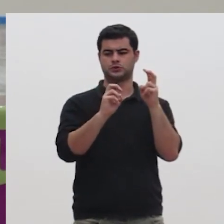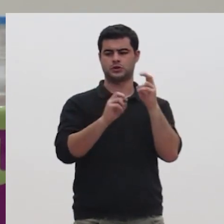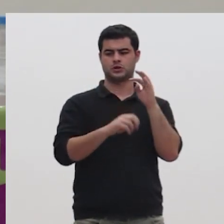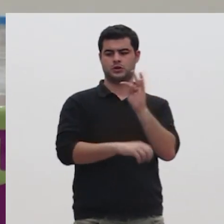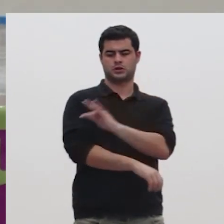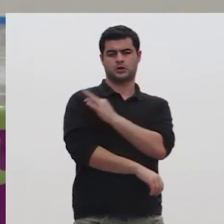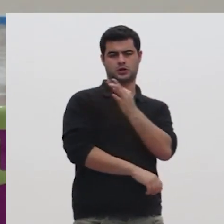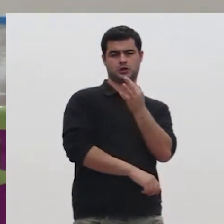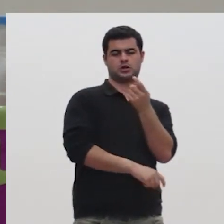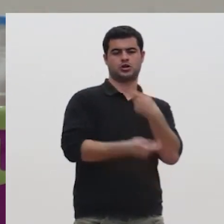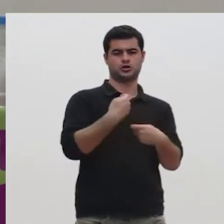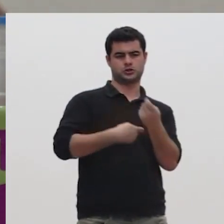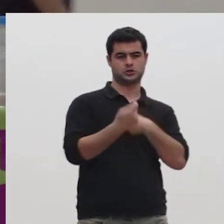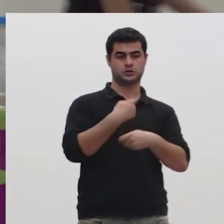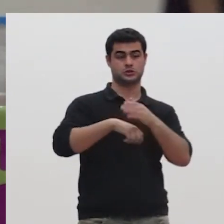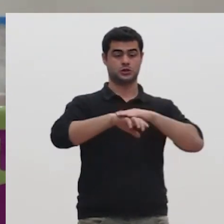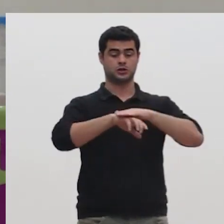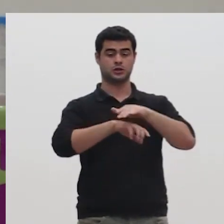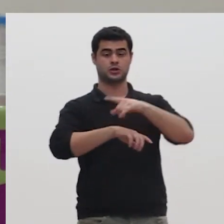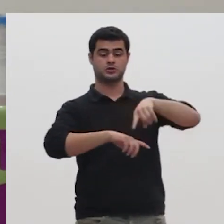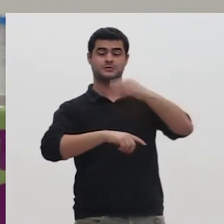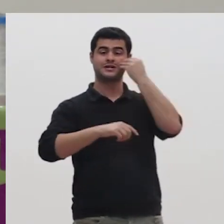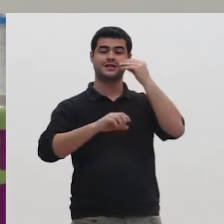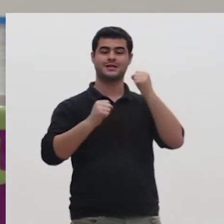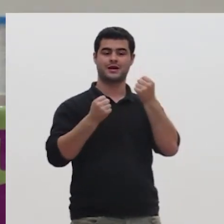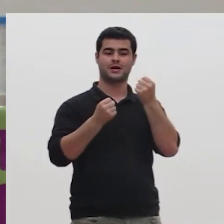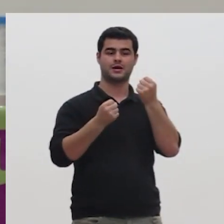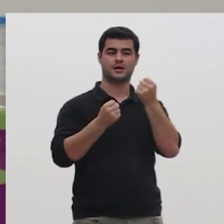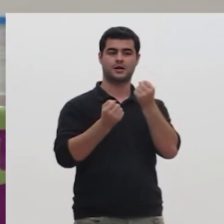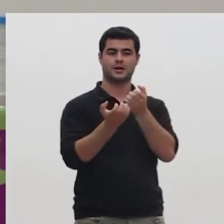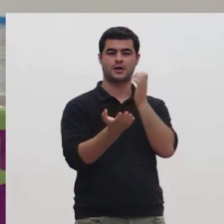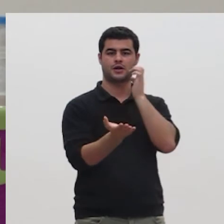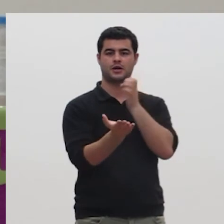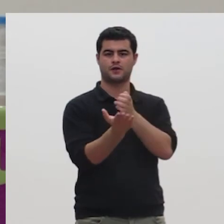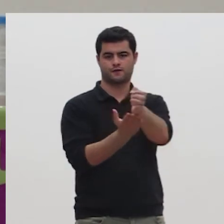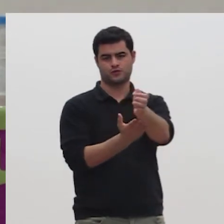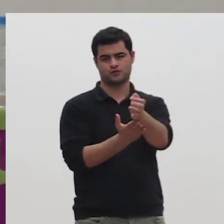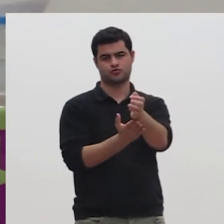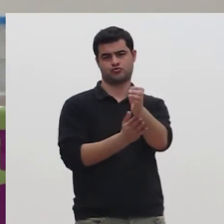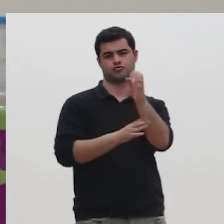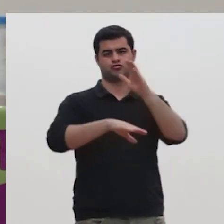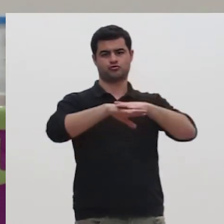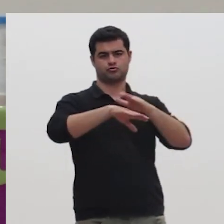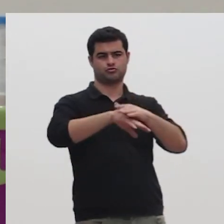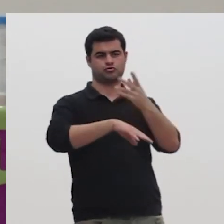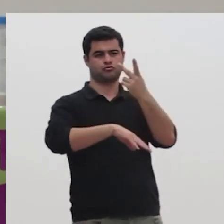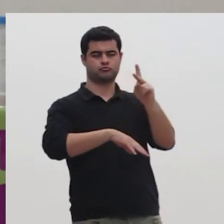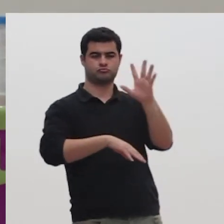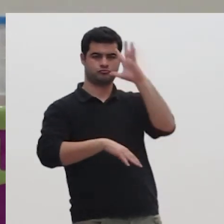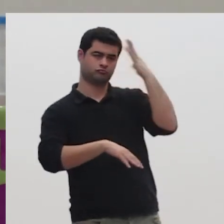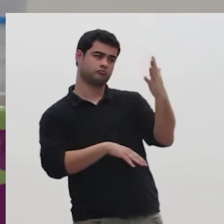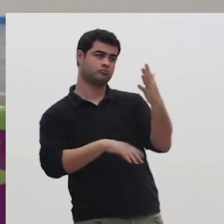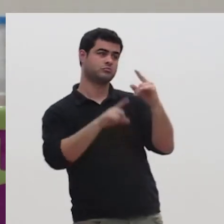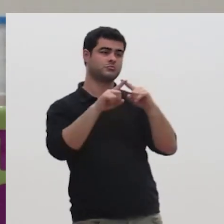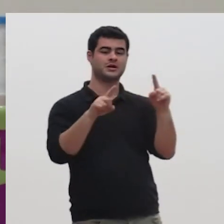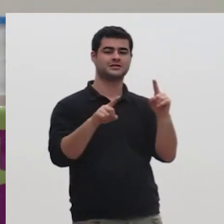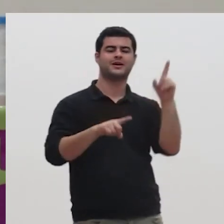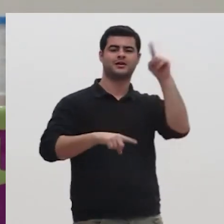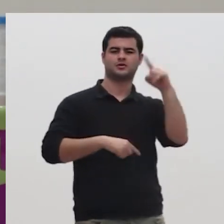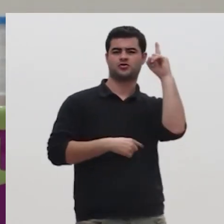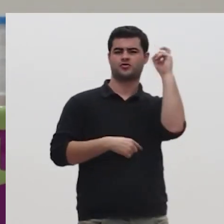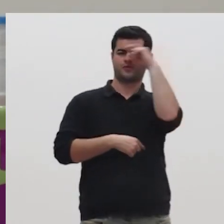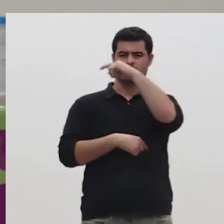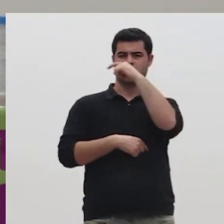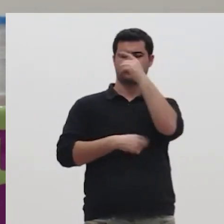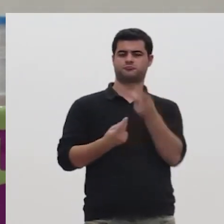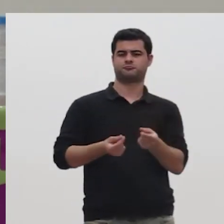administrativos, que a gente tem que tentar dar efetividade a essa resolução, mas essa é uma resolução de difícil efetivação. Não